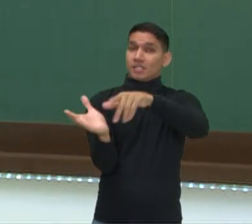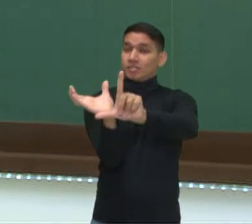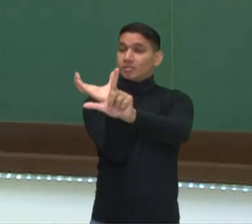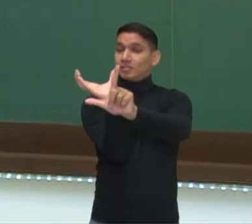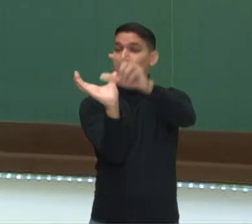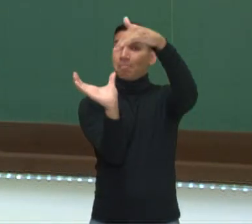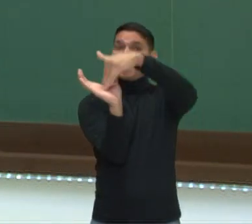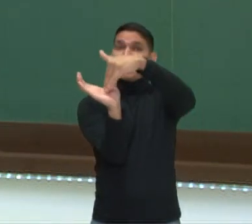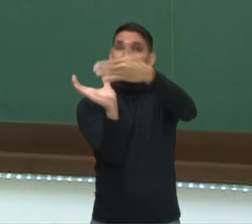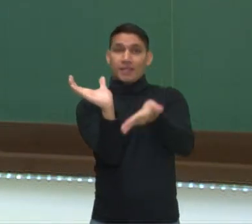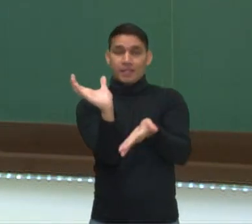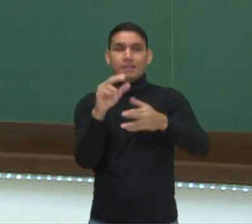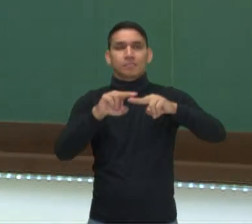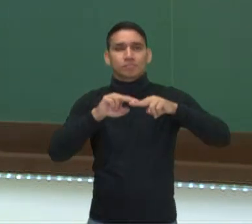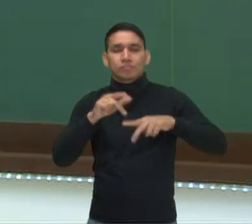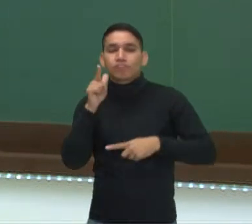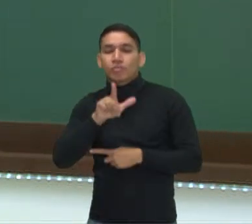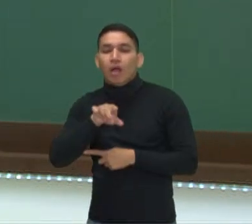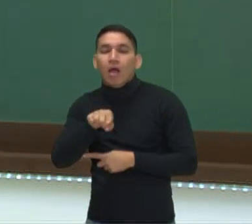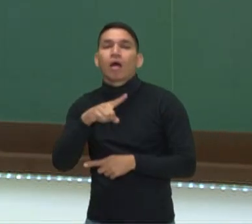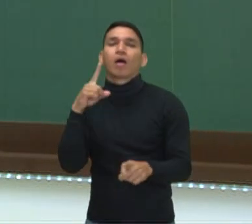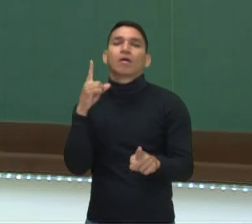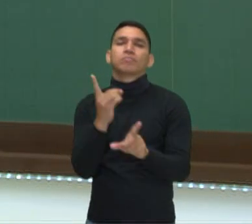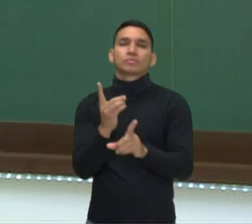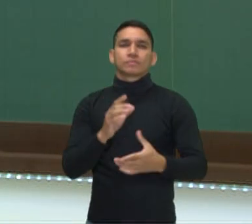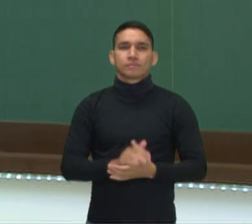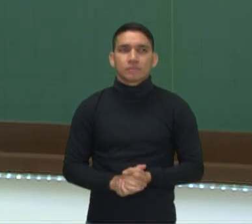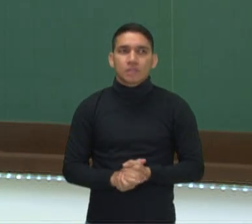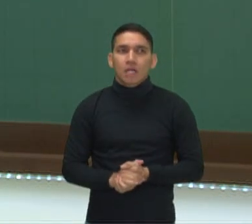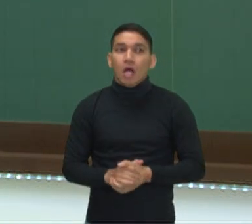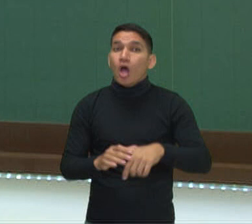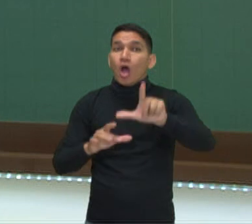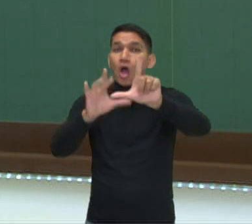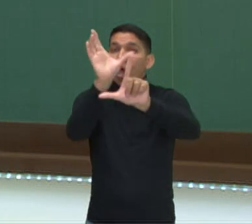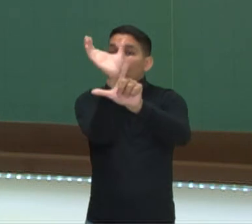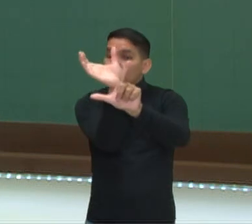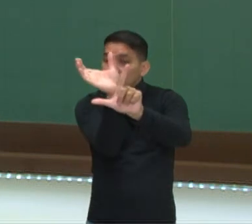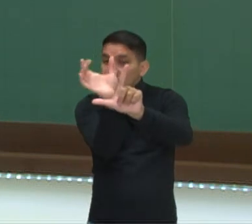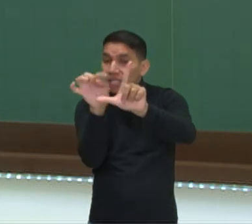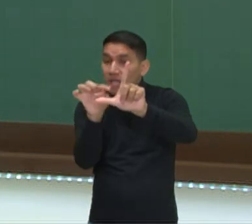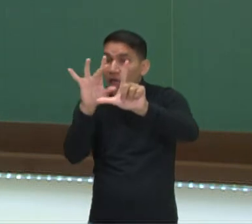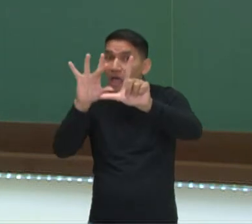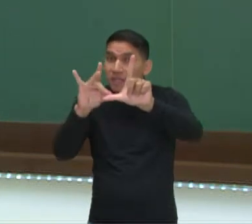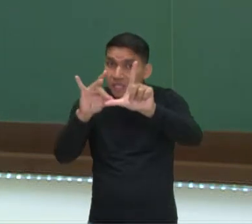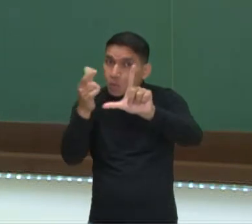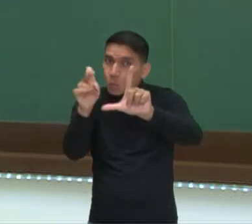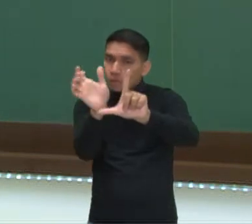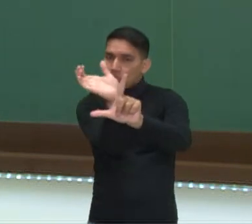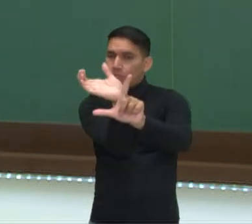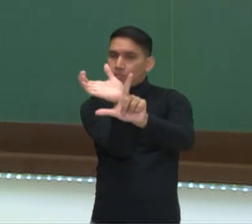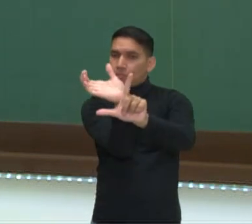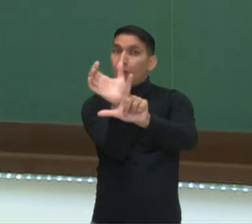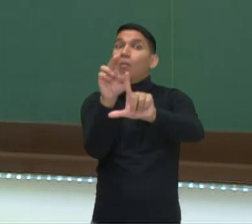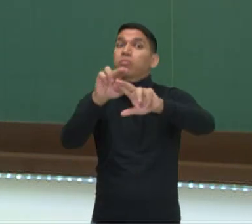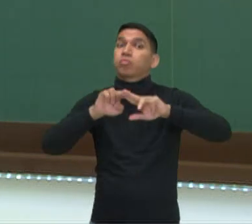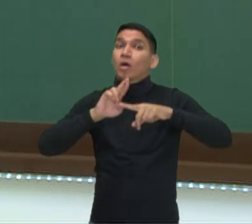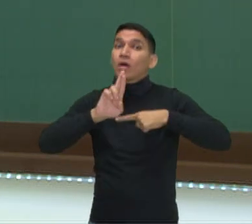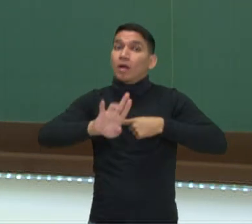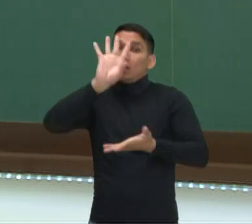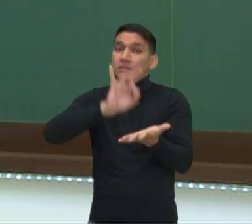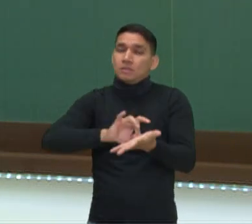assumir. Novamente, a parábola aqui, ó, não está encostando no eixo do X. Significa que não tem raiz real,